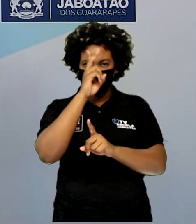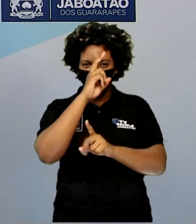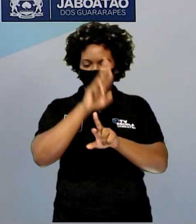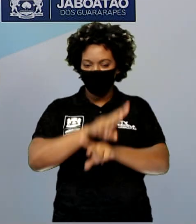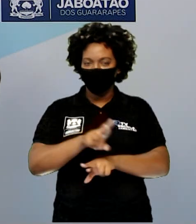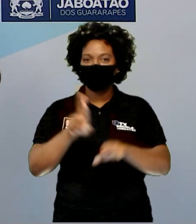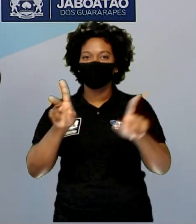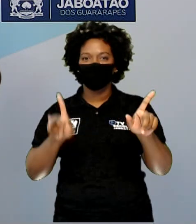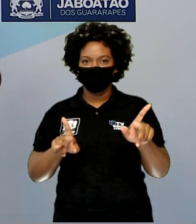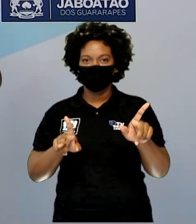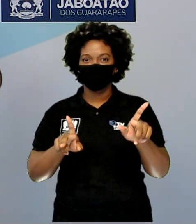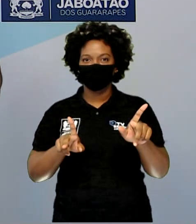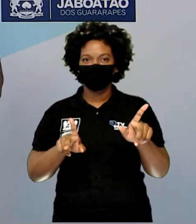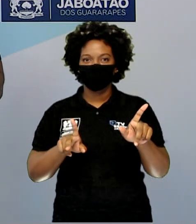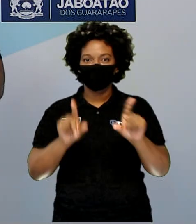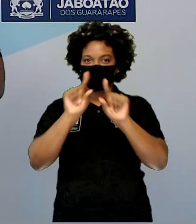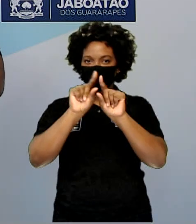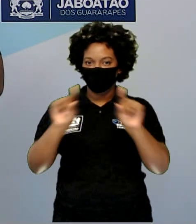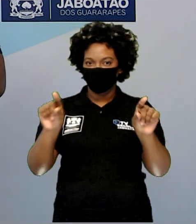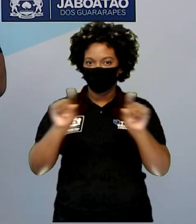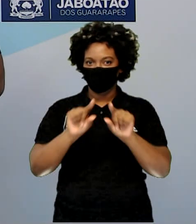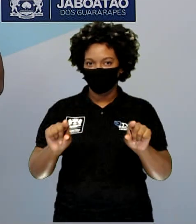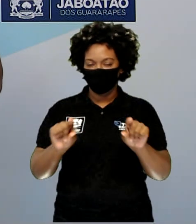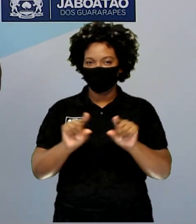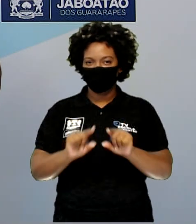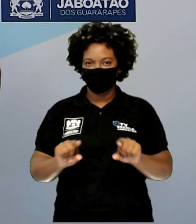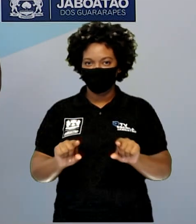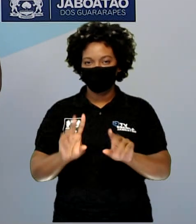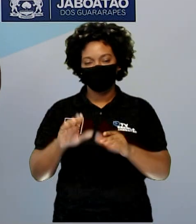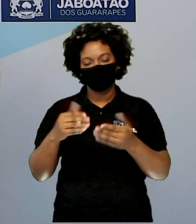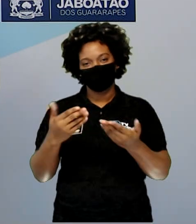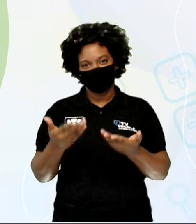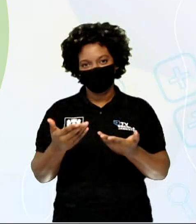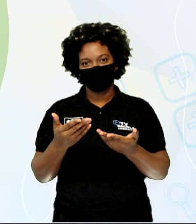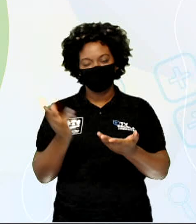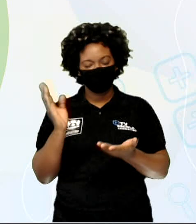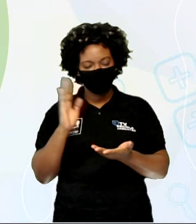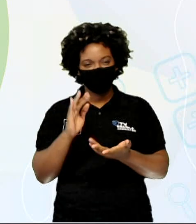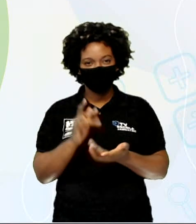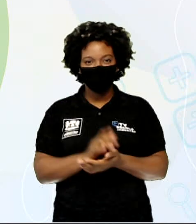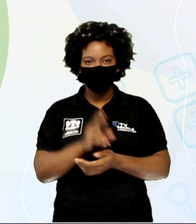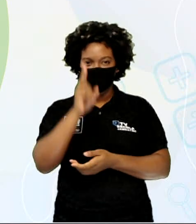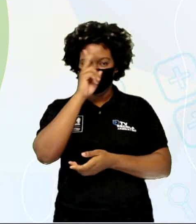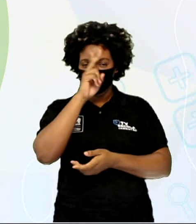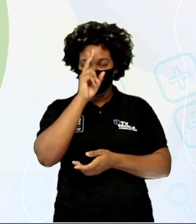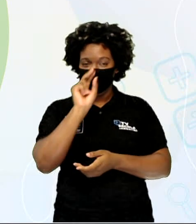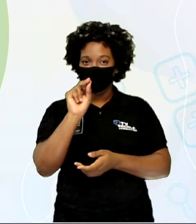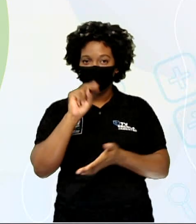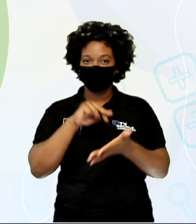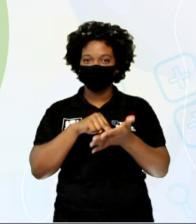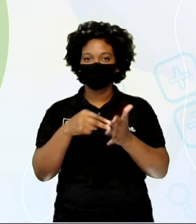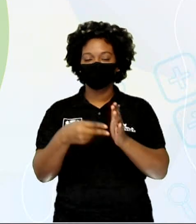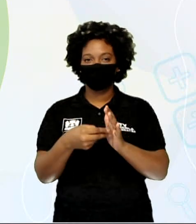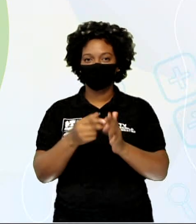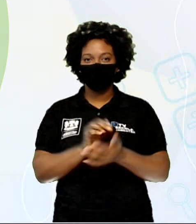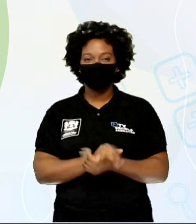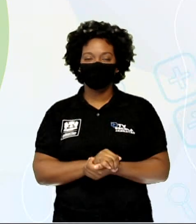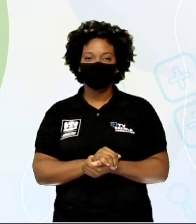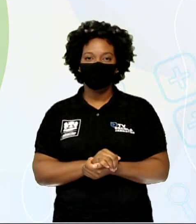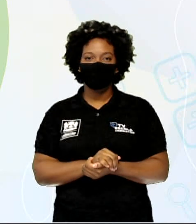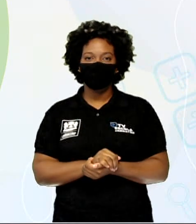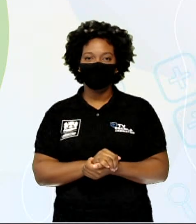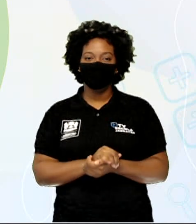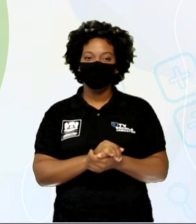a diferença de verso para estrofe? Pois é, vamos lá. Vamos lembrar o que é verso e o que é estrofe.